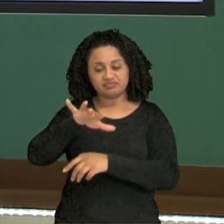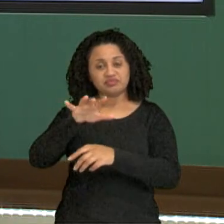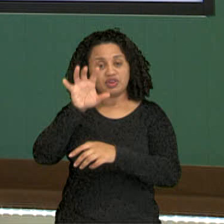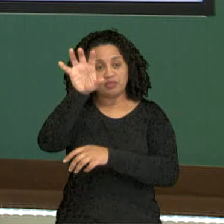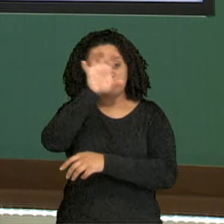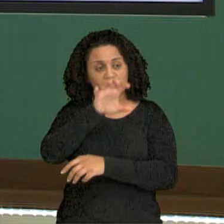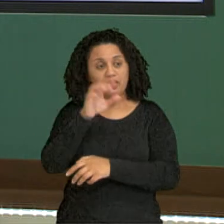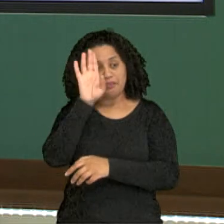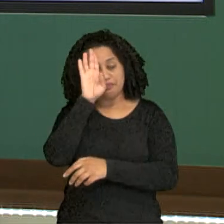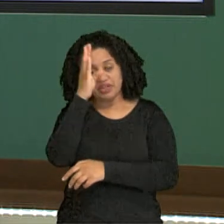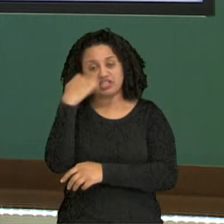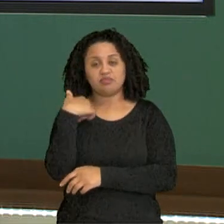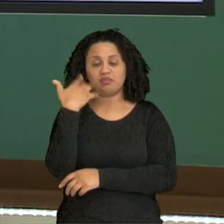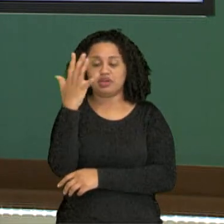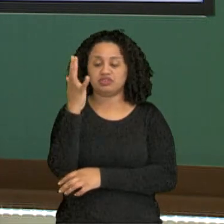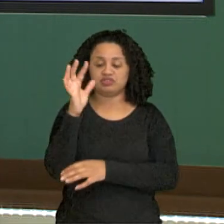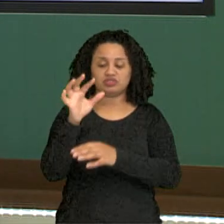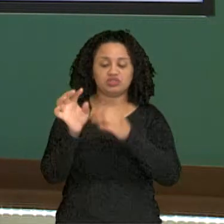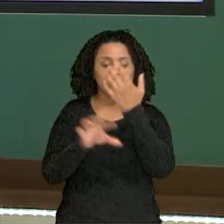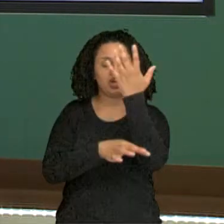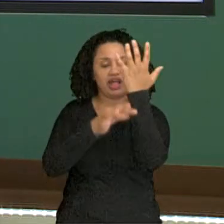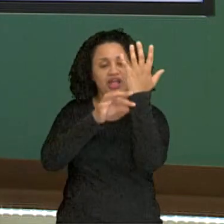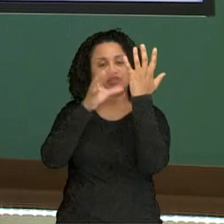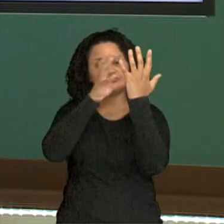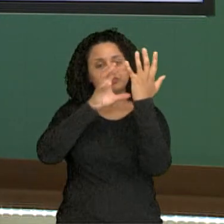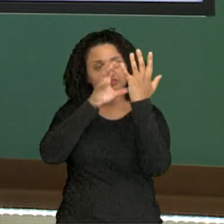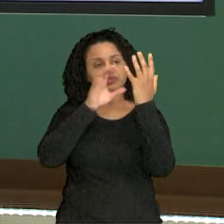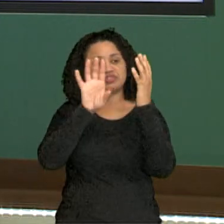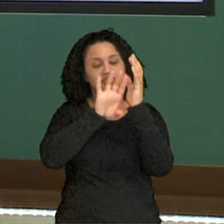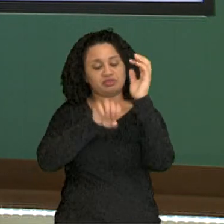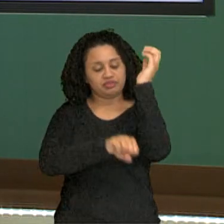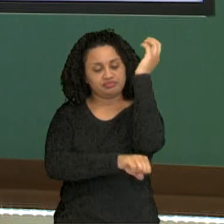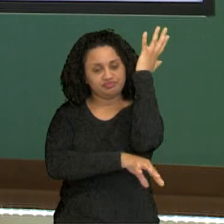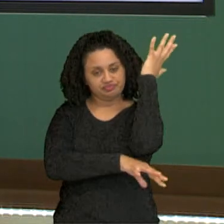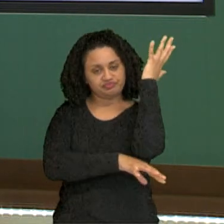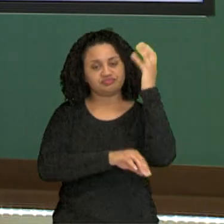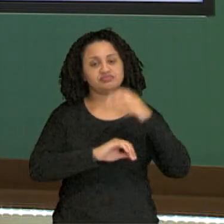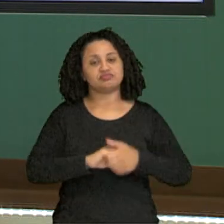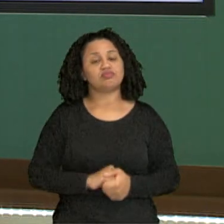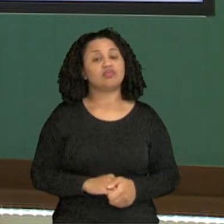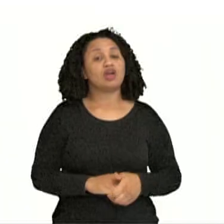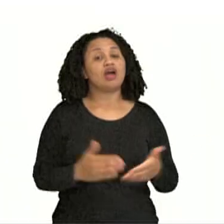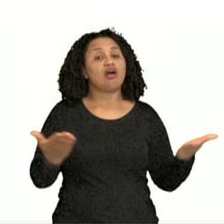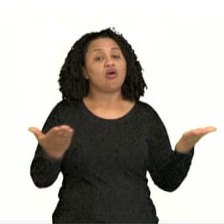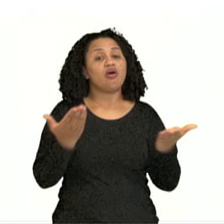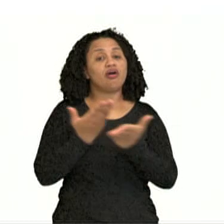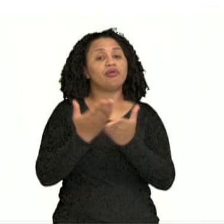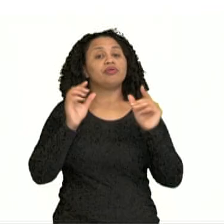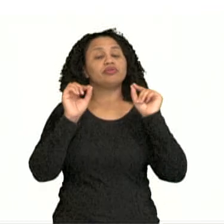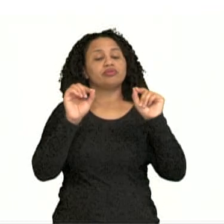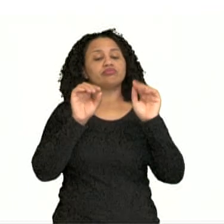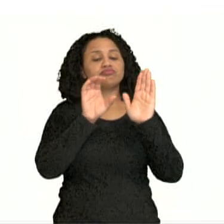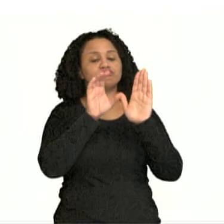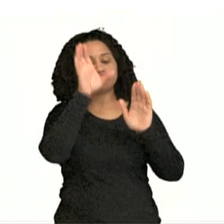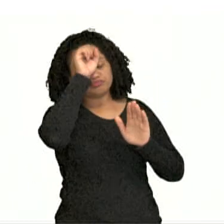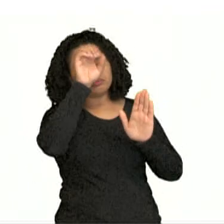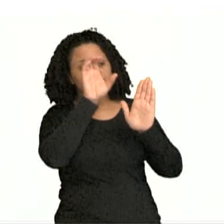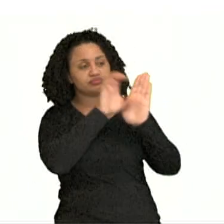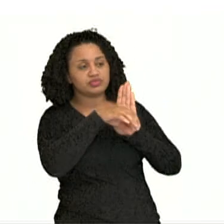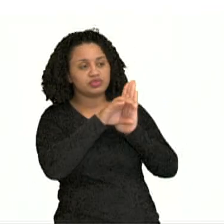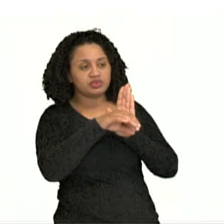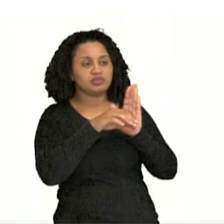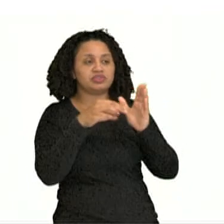nas pontas dos caules e nas raízes. E o que vimos na aula? O conceito de célula, que é